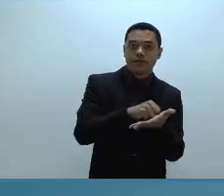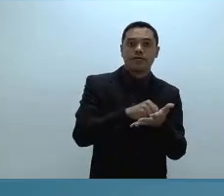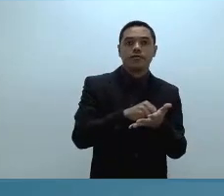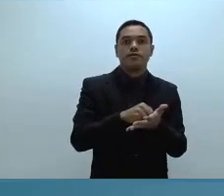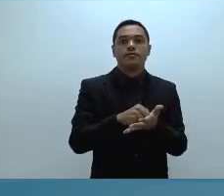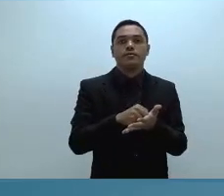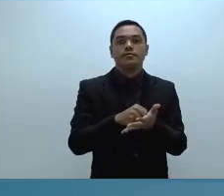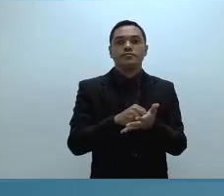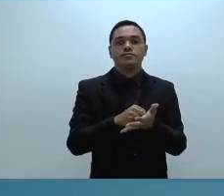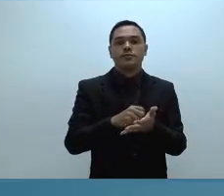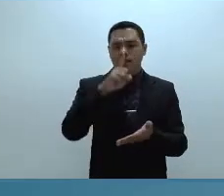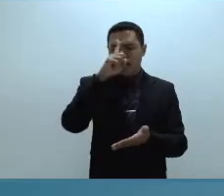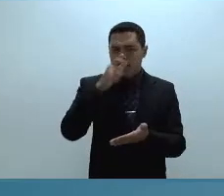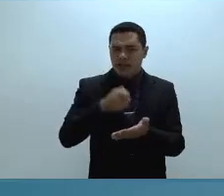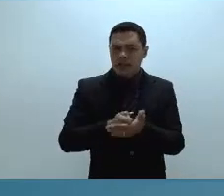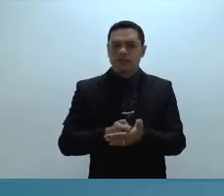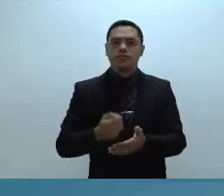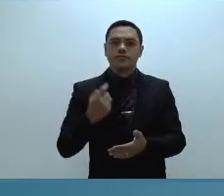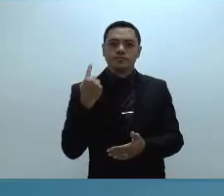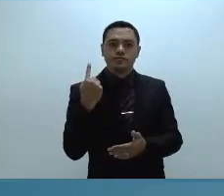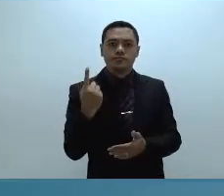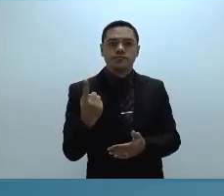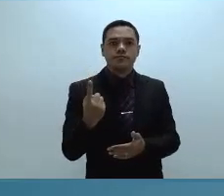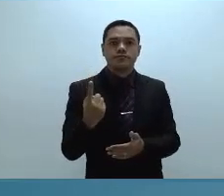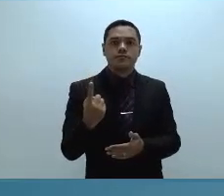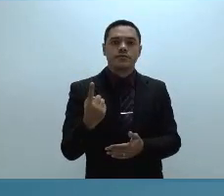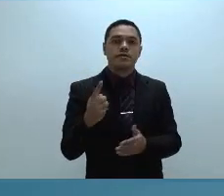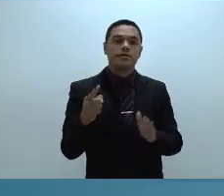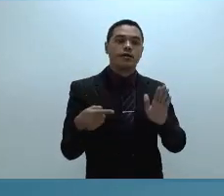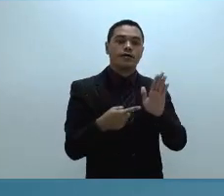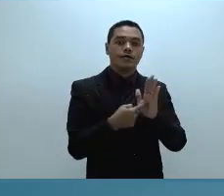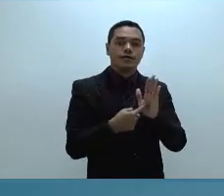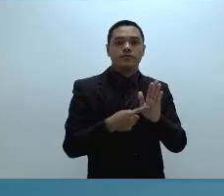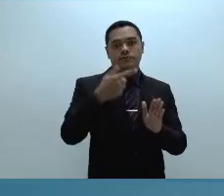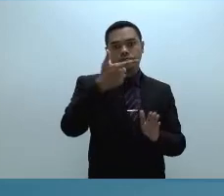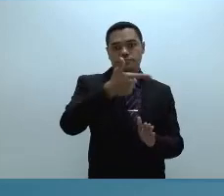decisão monocrática proferida na reclamação número